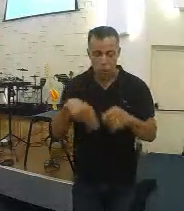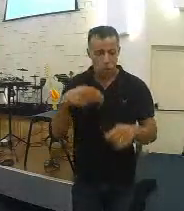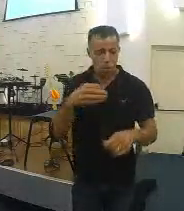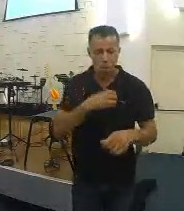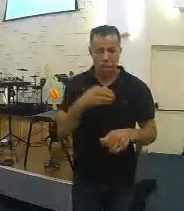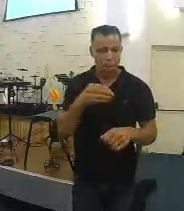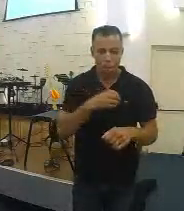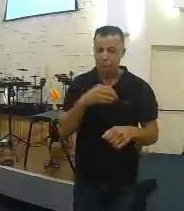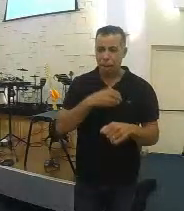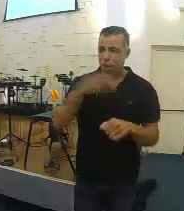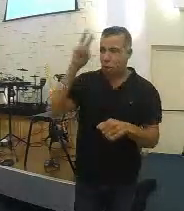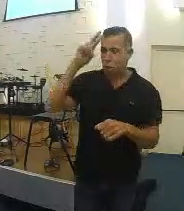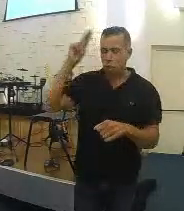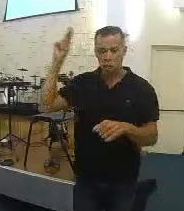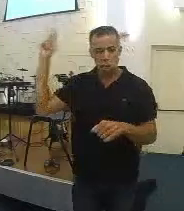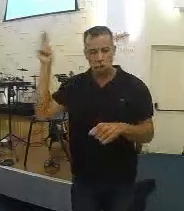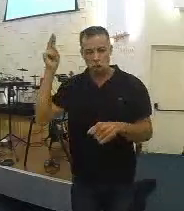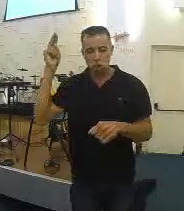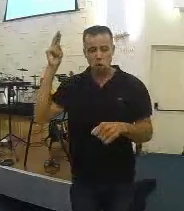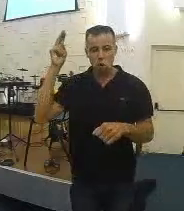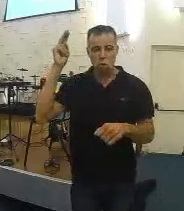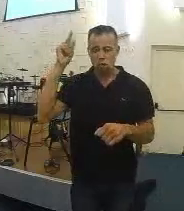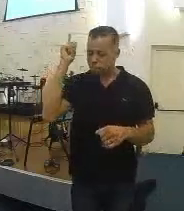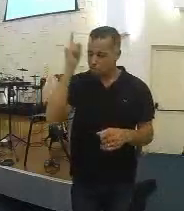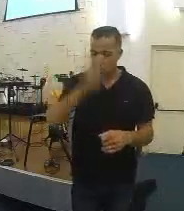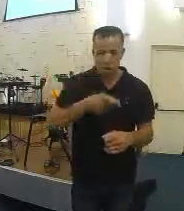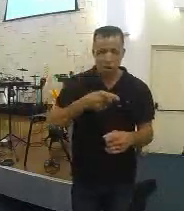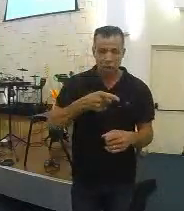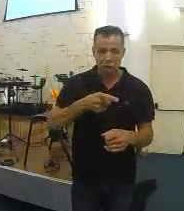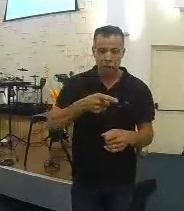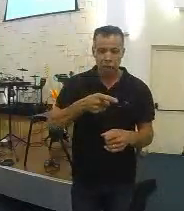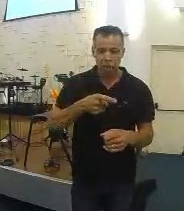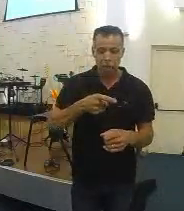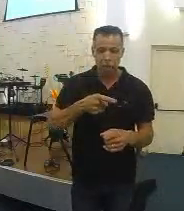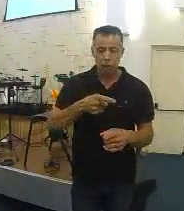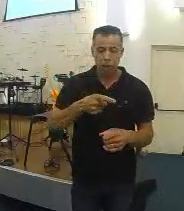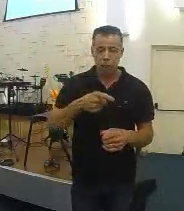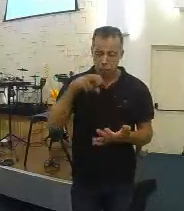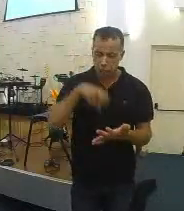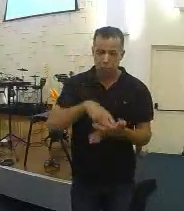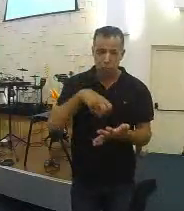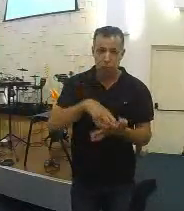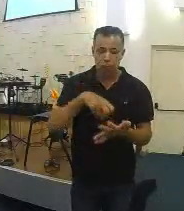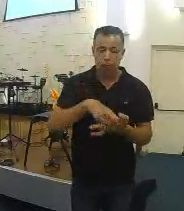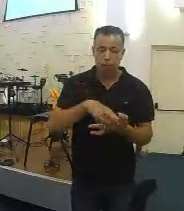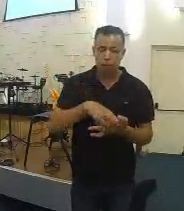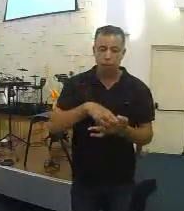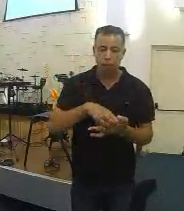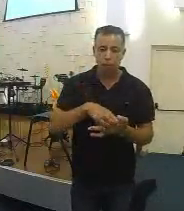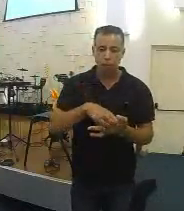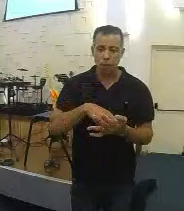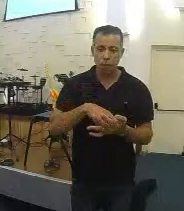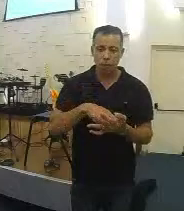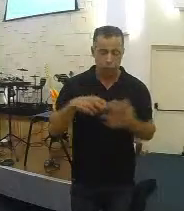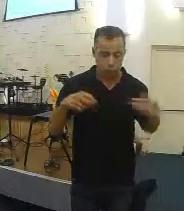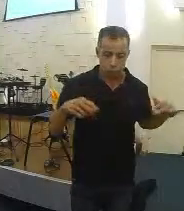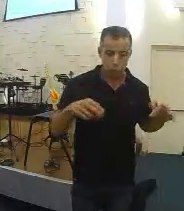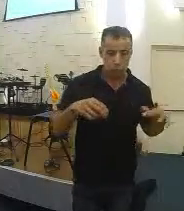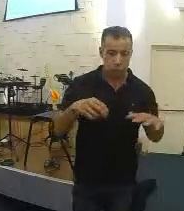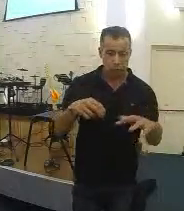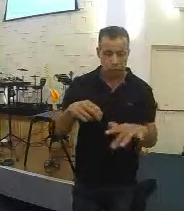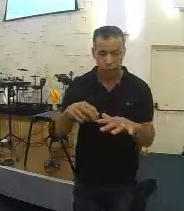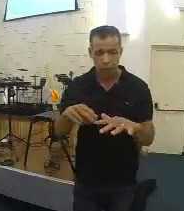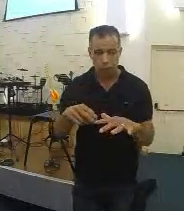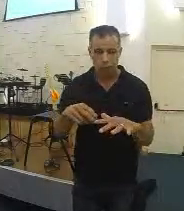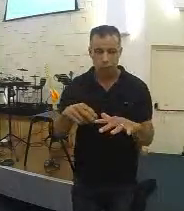Israel, permitindo que algum povo, como na época de Sansão, um povo filisteu, invadisse Israel. O povo então